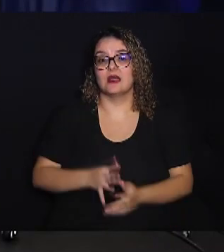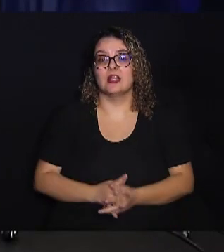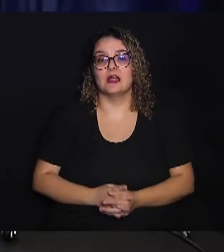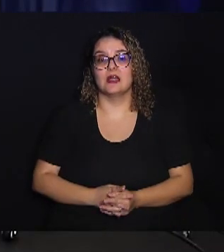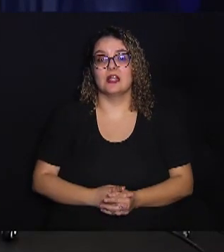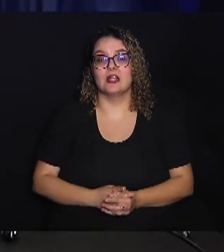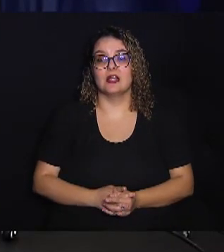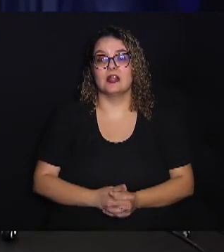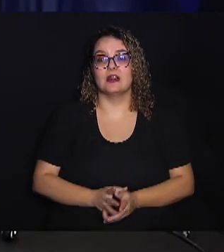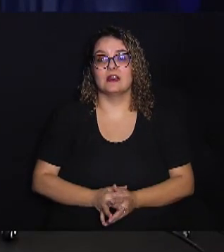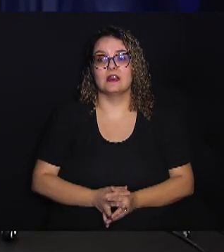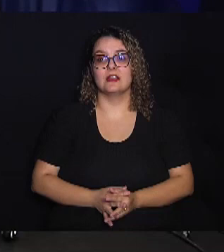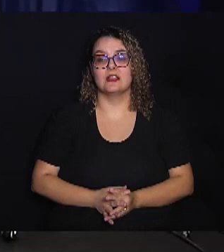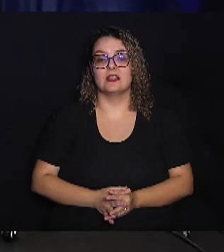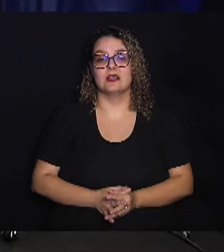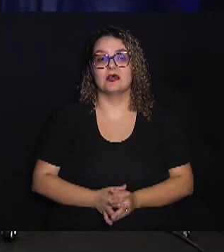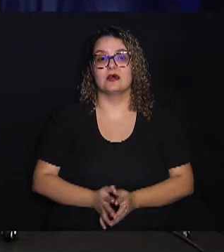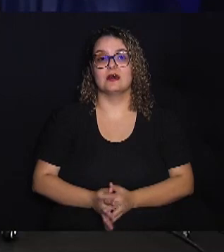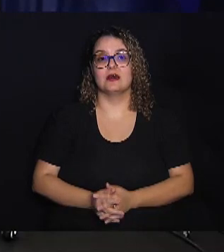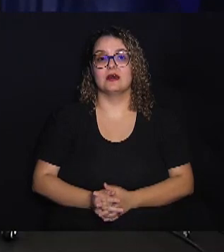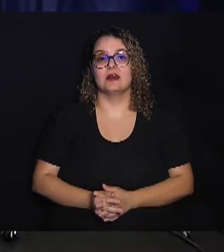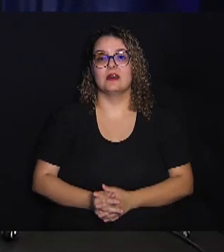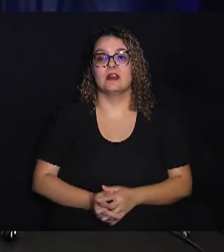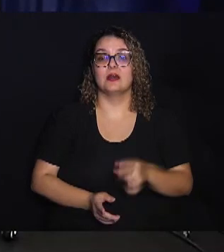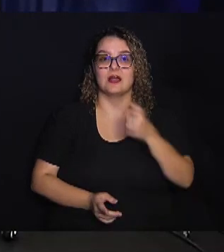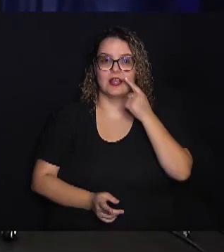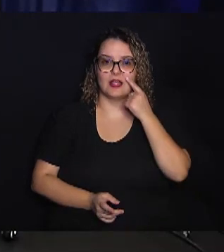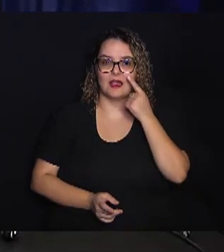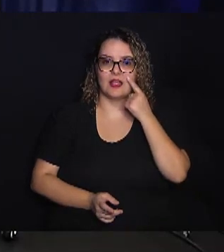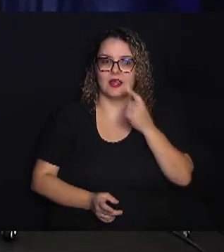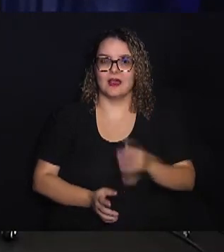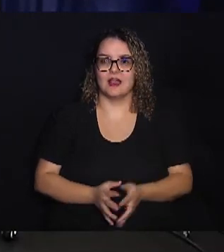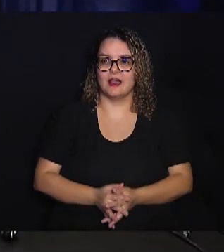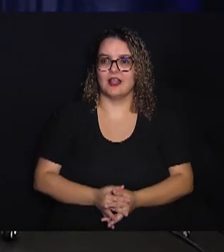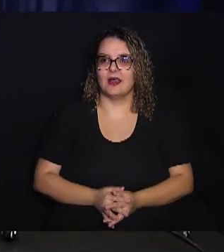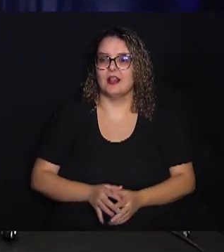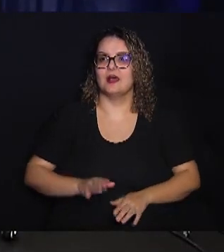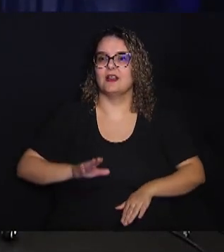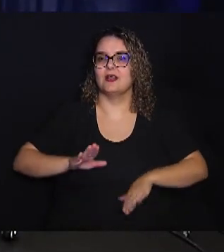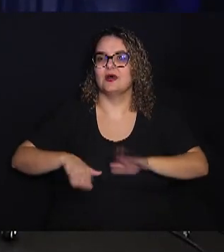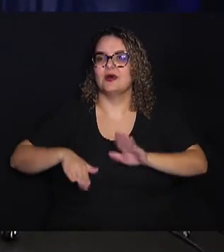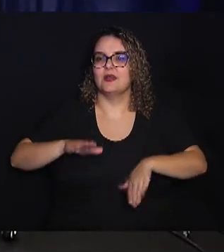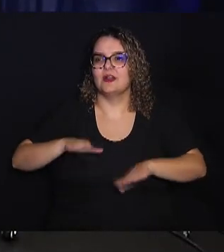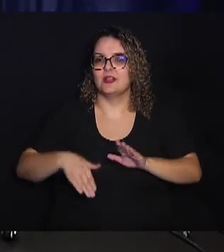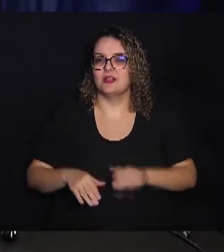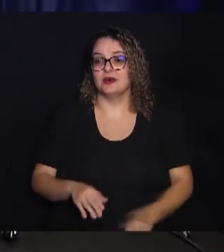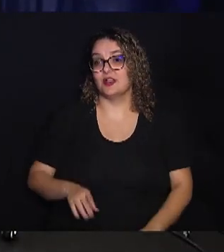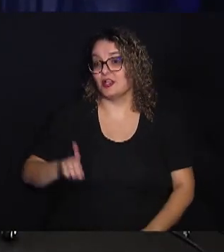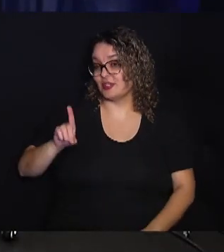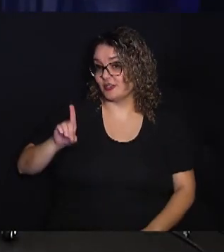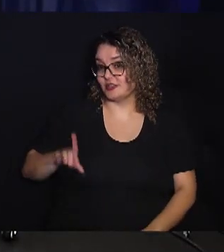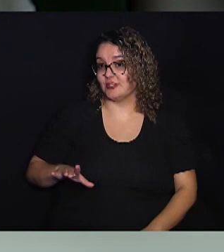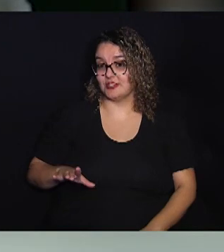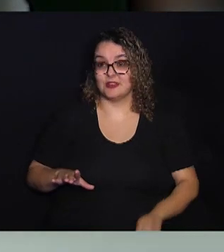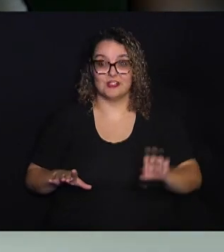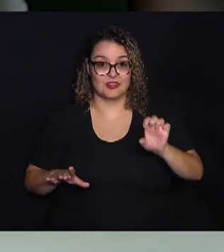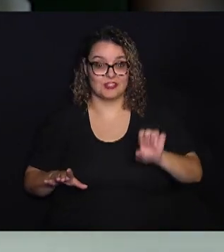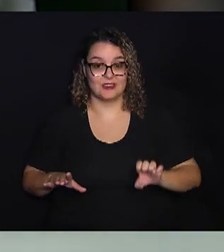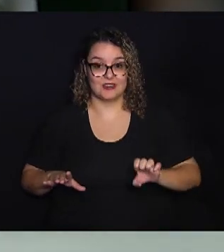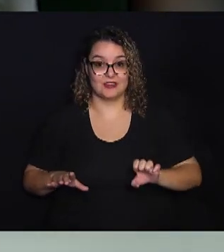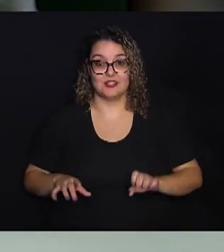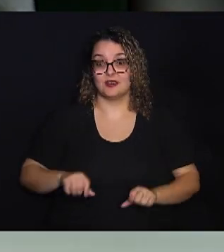aula é Esquerda. um senhor. Direita. Acho que esse é o sapato Esquerda. né? Aê,